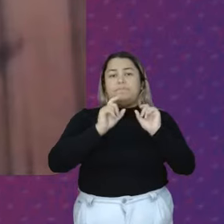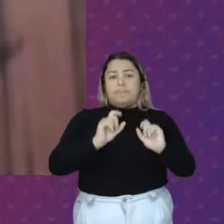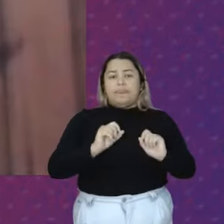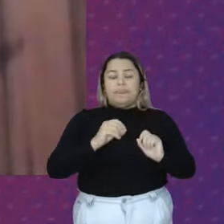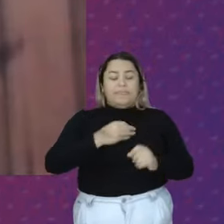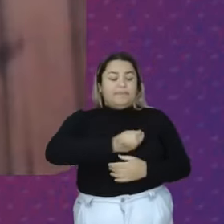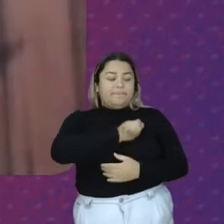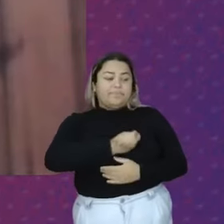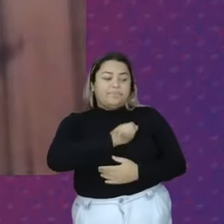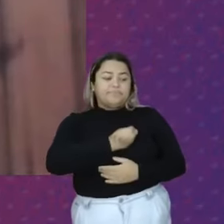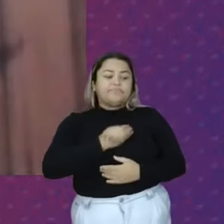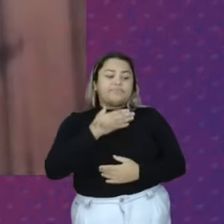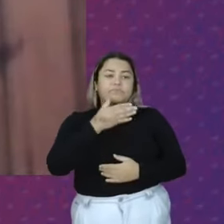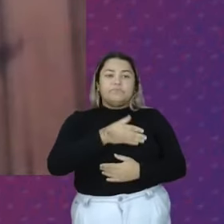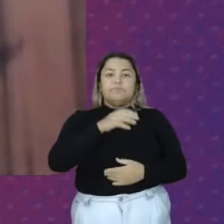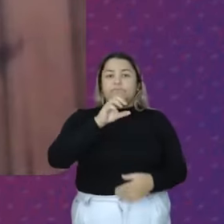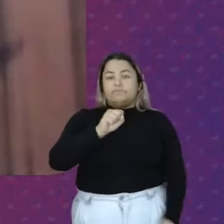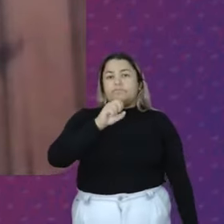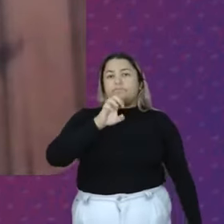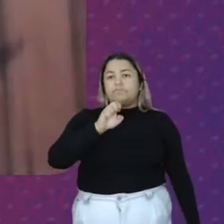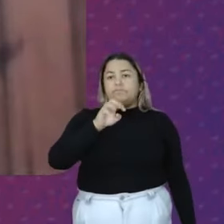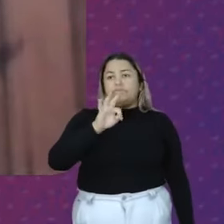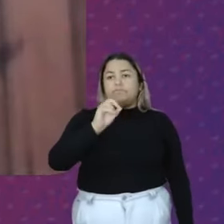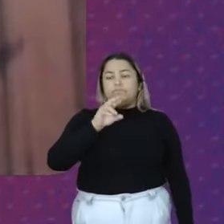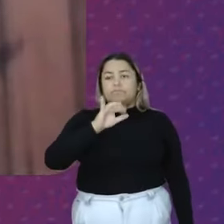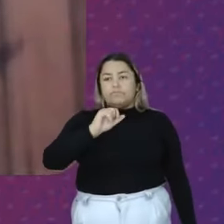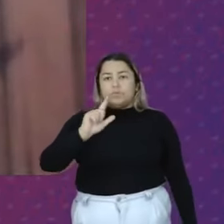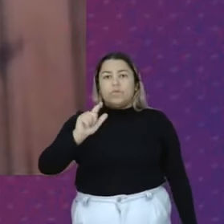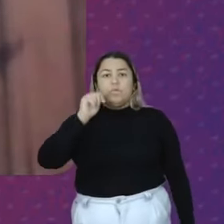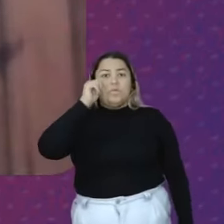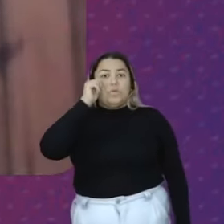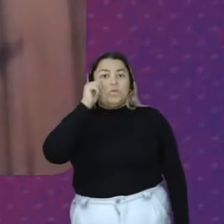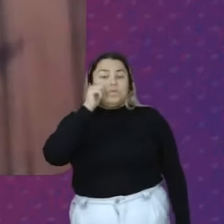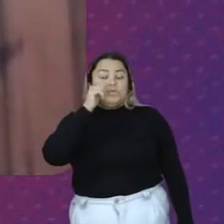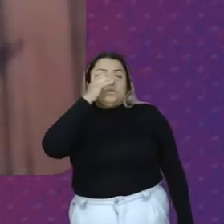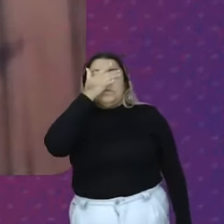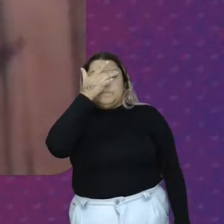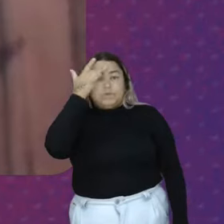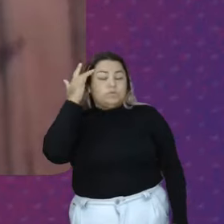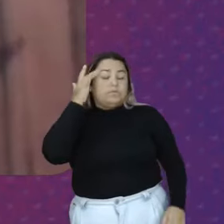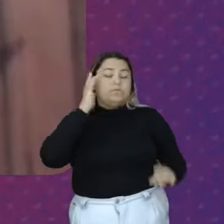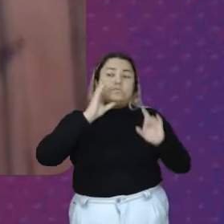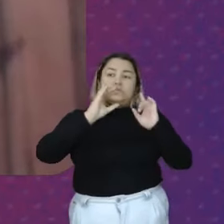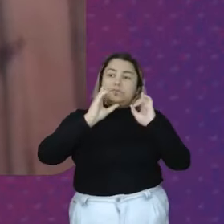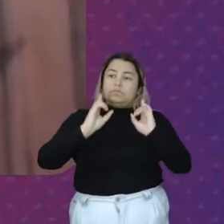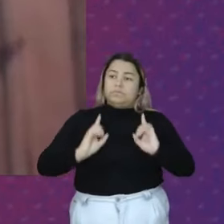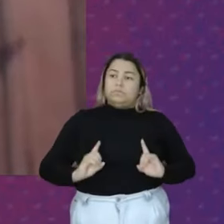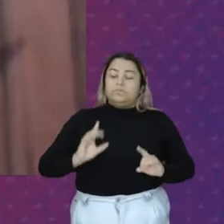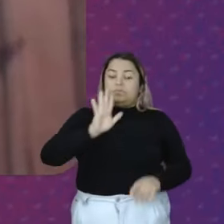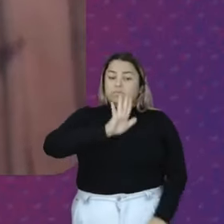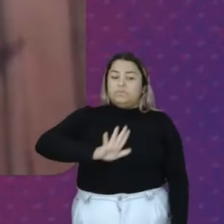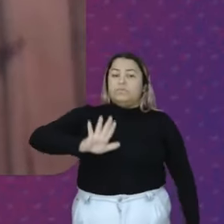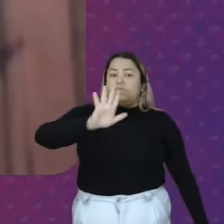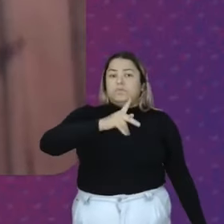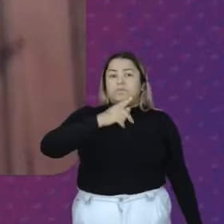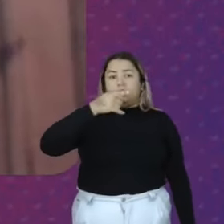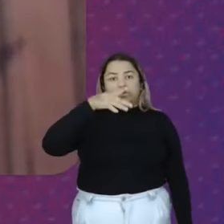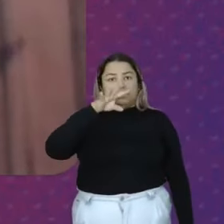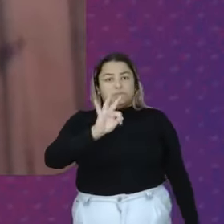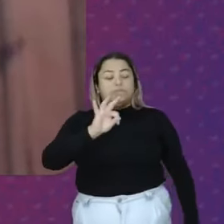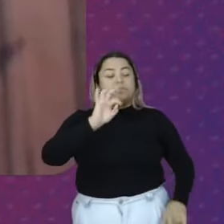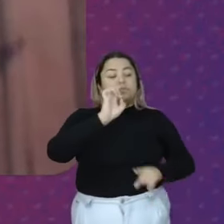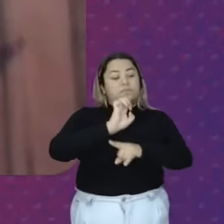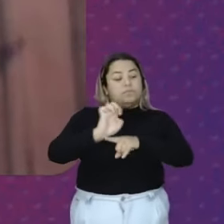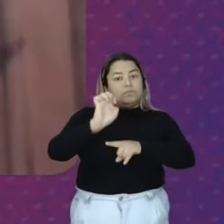participo também da da setorial de eh de pessoas com deficiência Nacional do PT e estadual